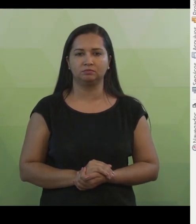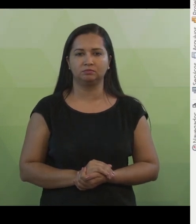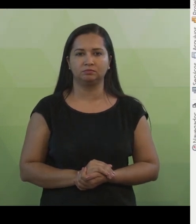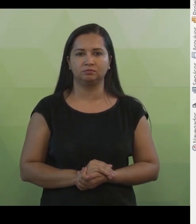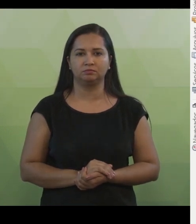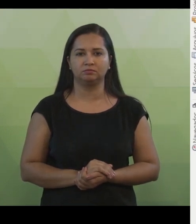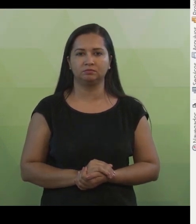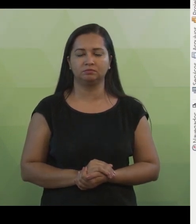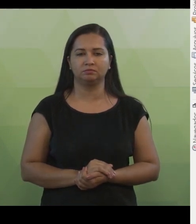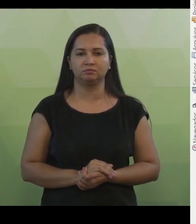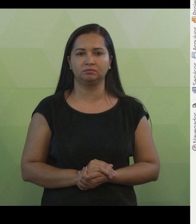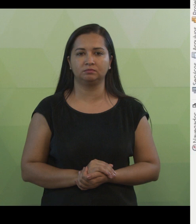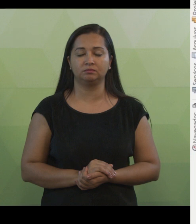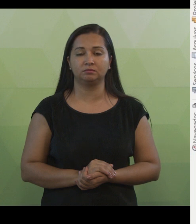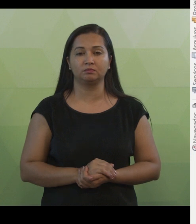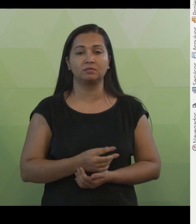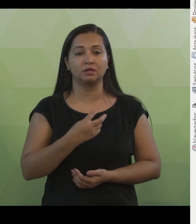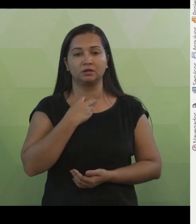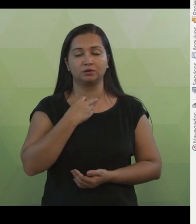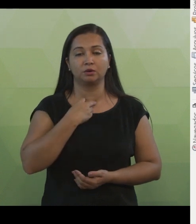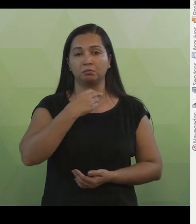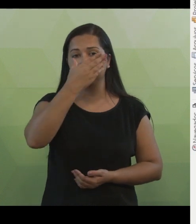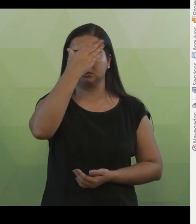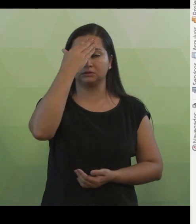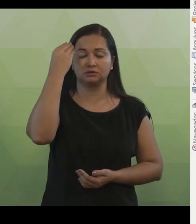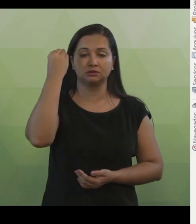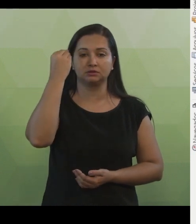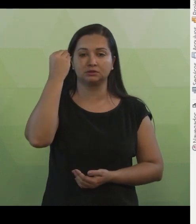system.out. Eu vou pegar aqui o mesmo